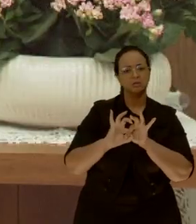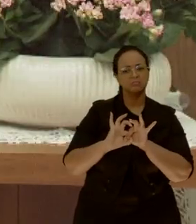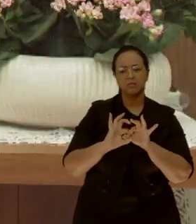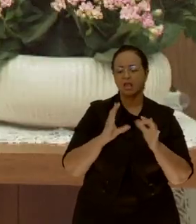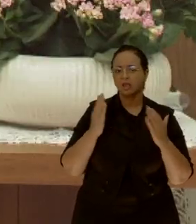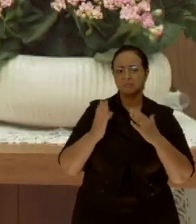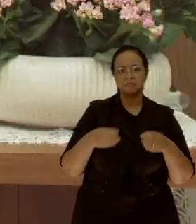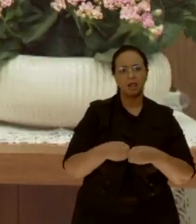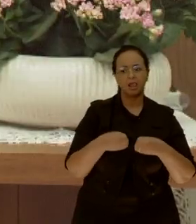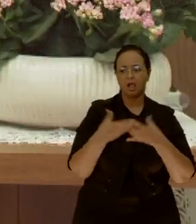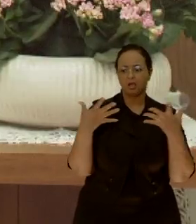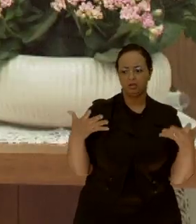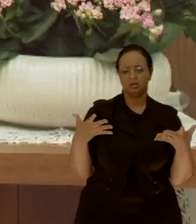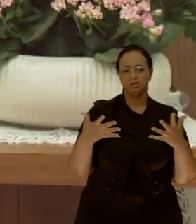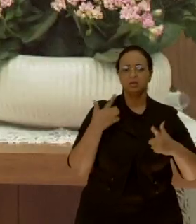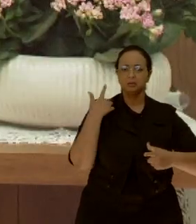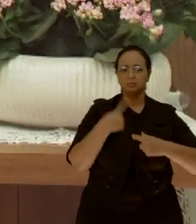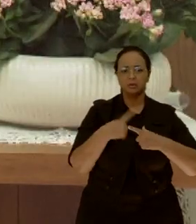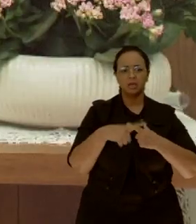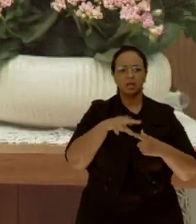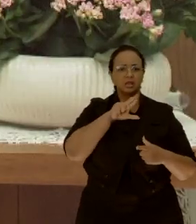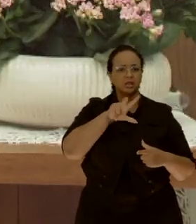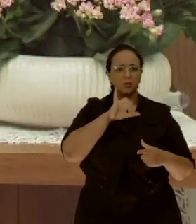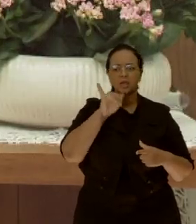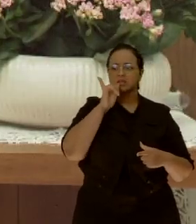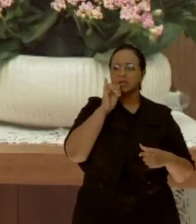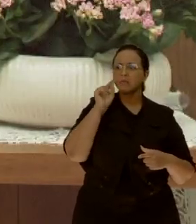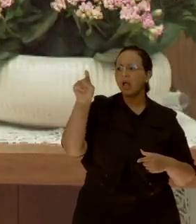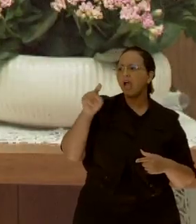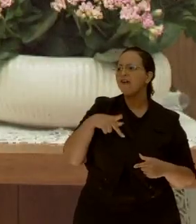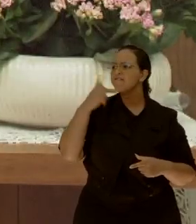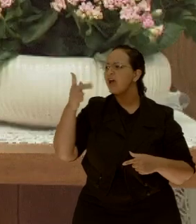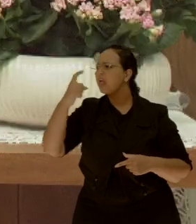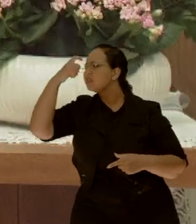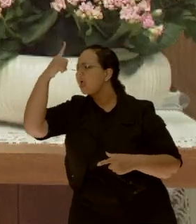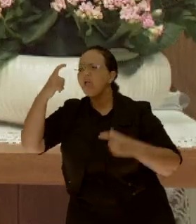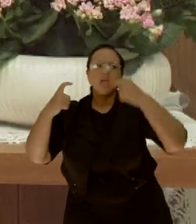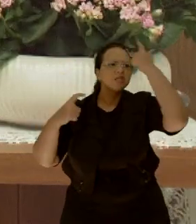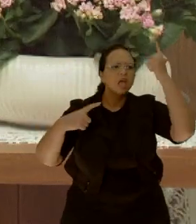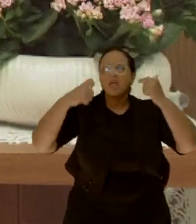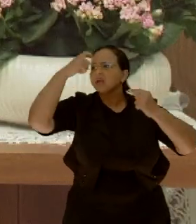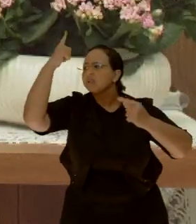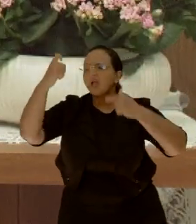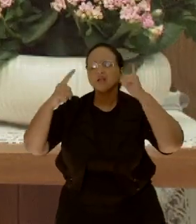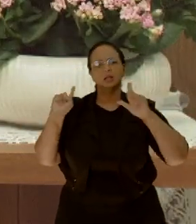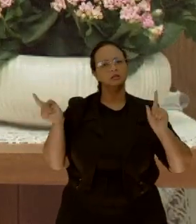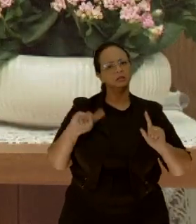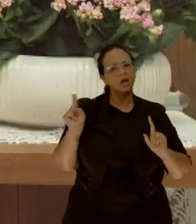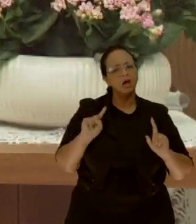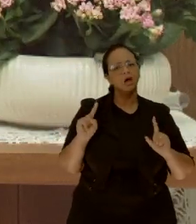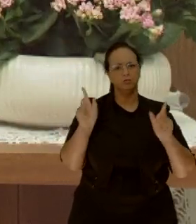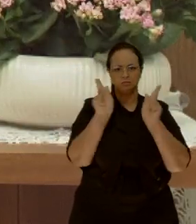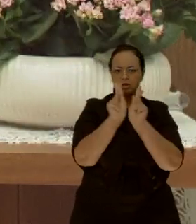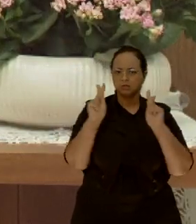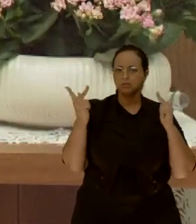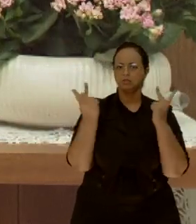milagre. Então, não é uma coisa que você diz aqui, o outro diz outra. Não, o presbitério